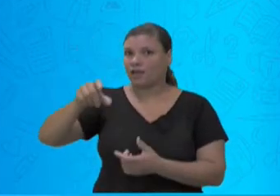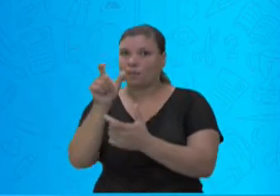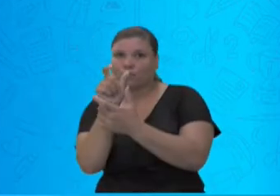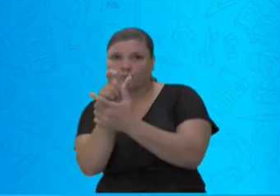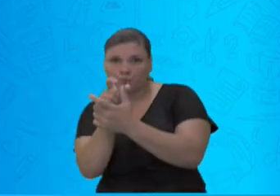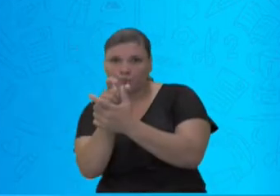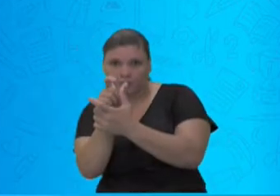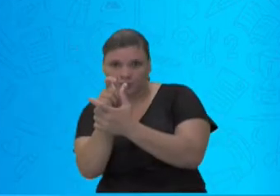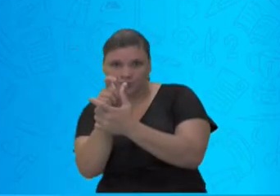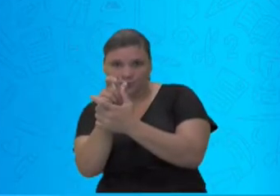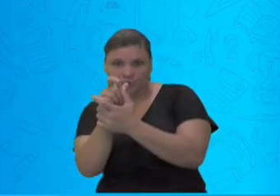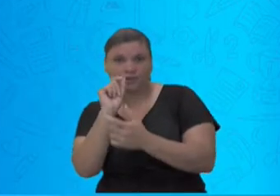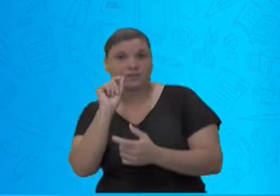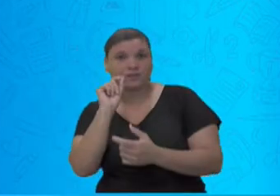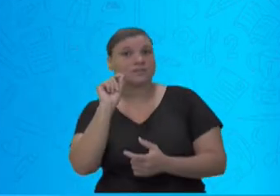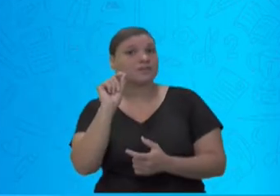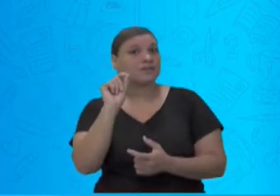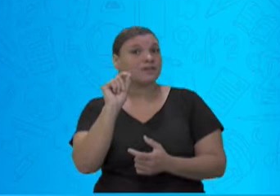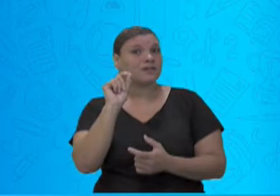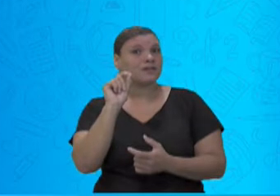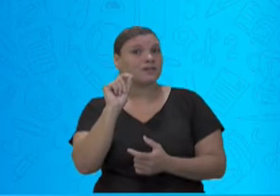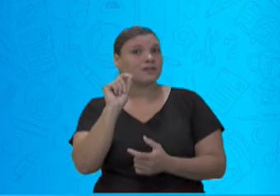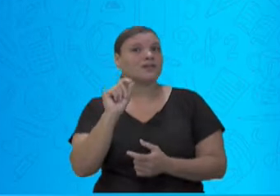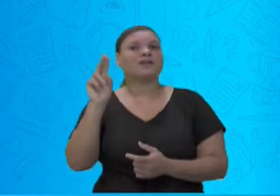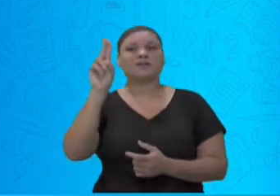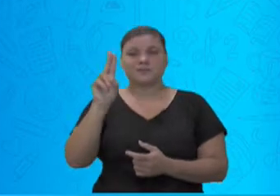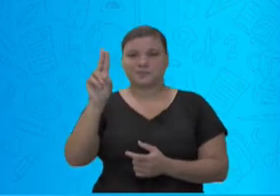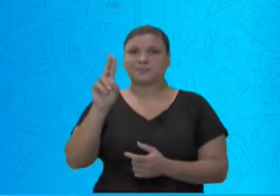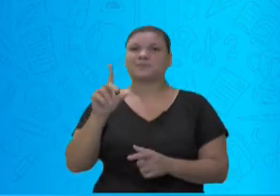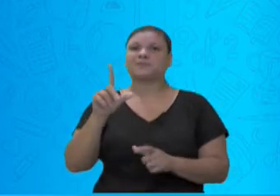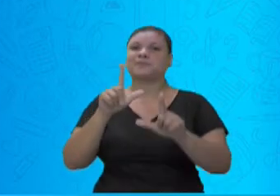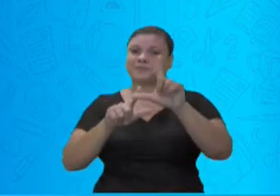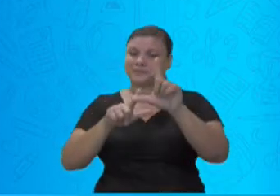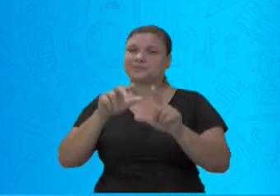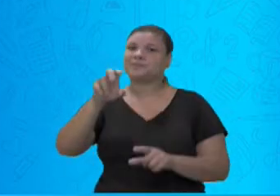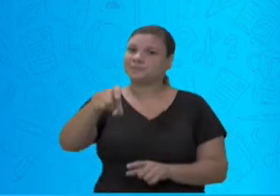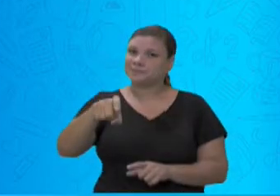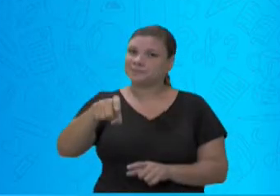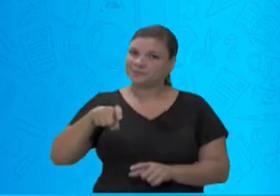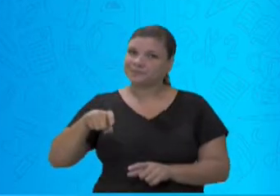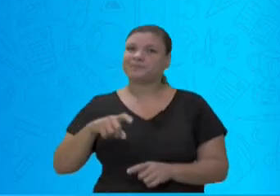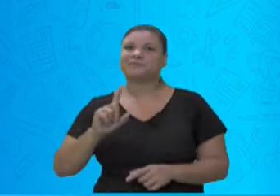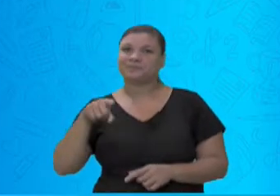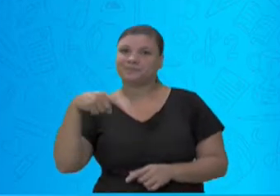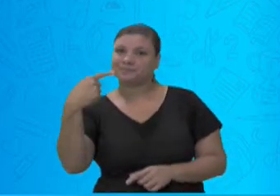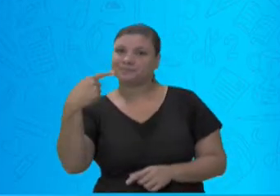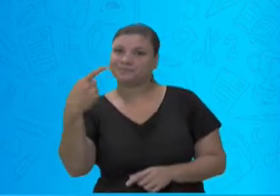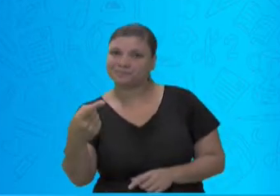a sílaba em, eu utilizo o X após.